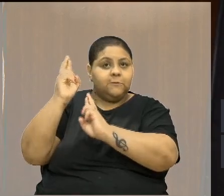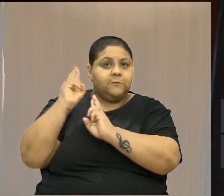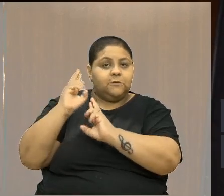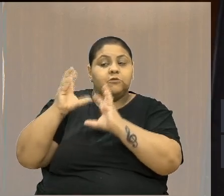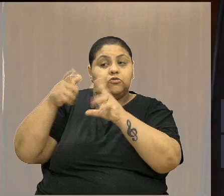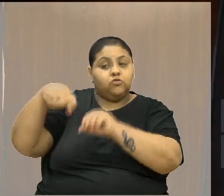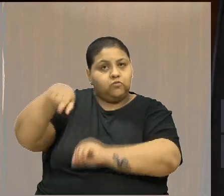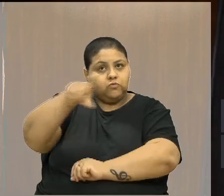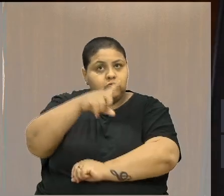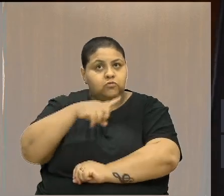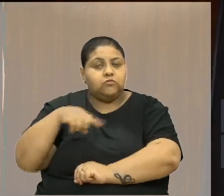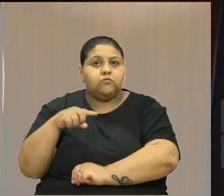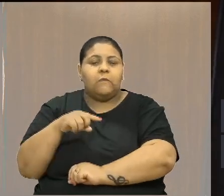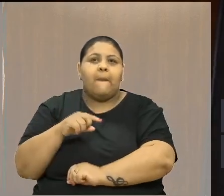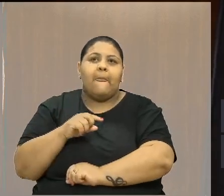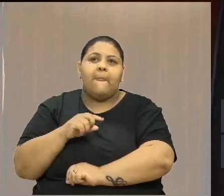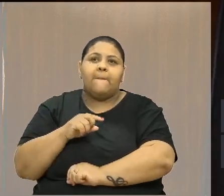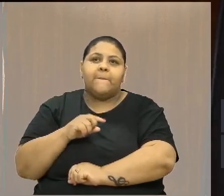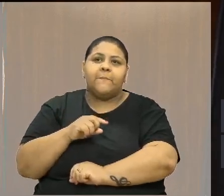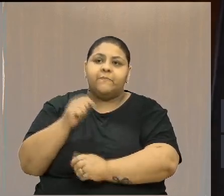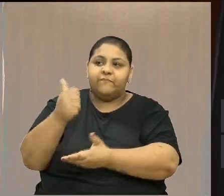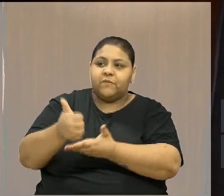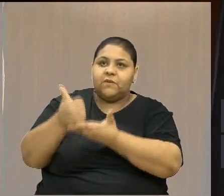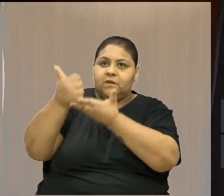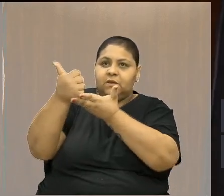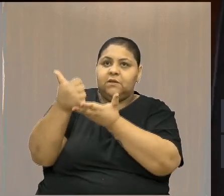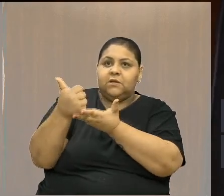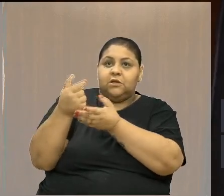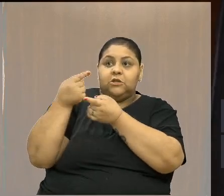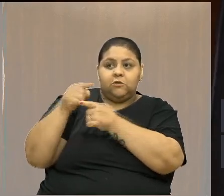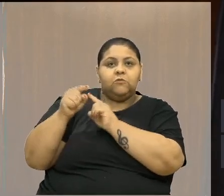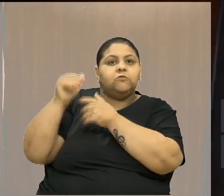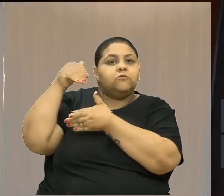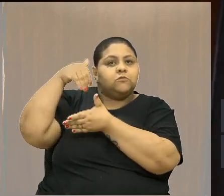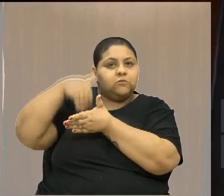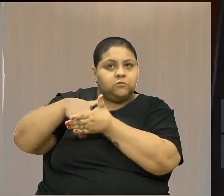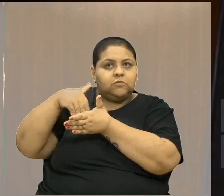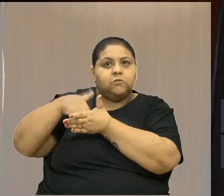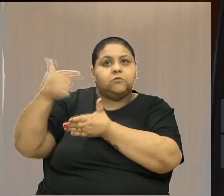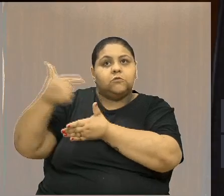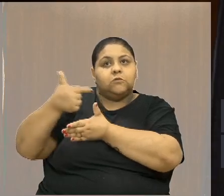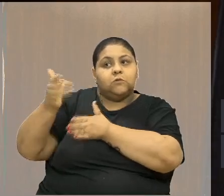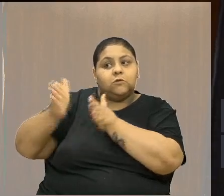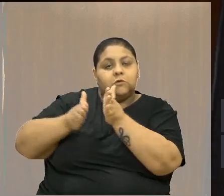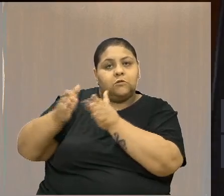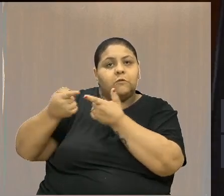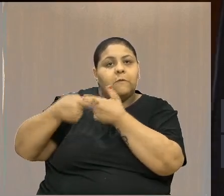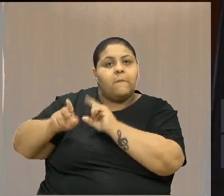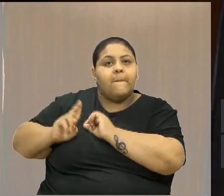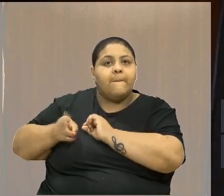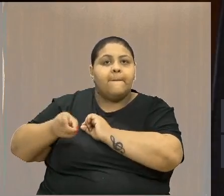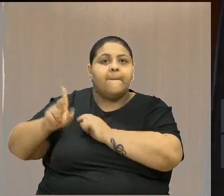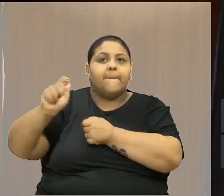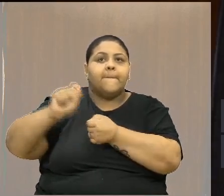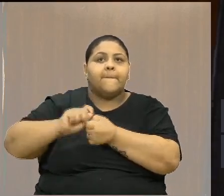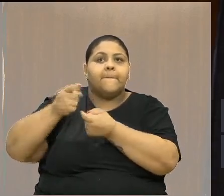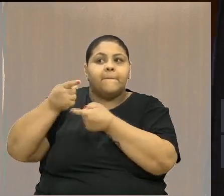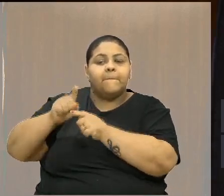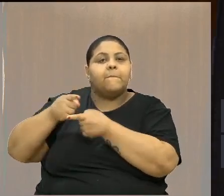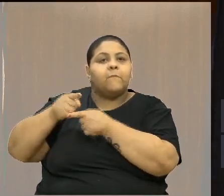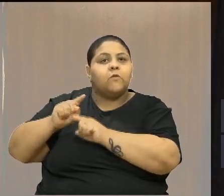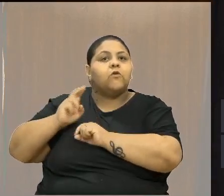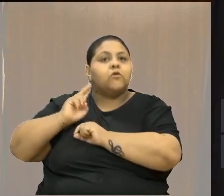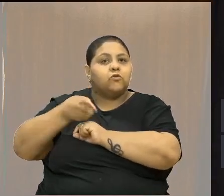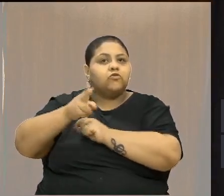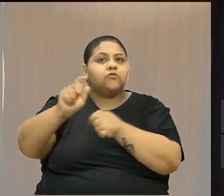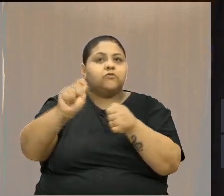nós, de todas. Nós apoiamos de forma crítica, votamos no segundo turno, mas sempre fizemos essas críticas e vamos